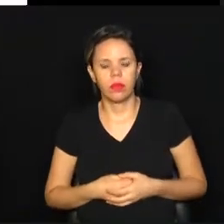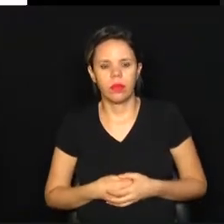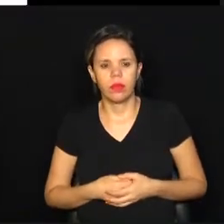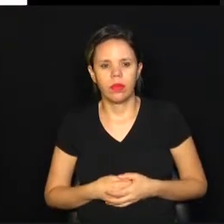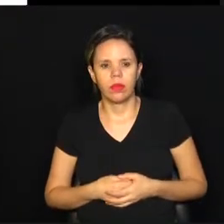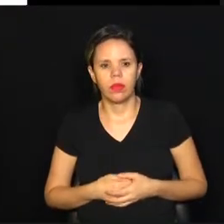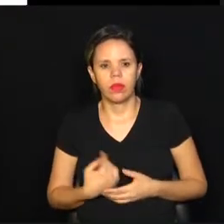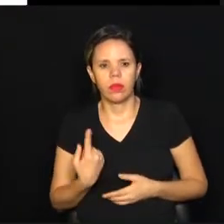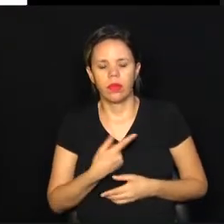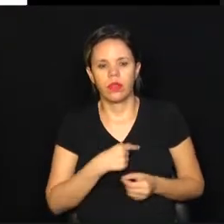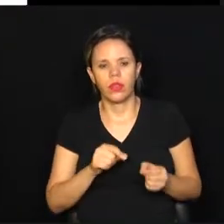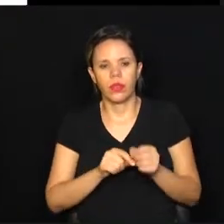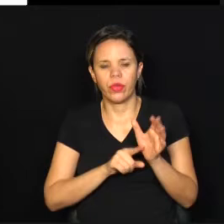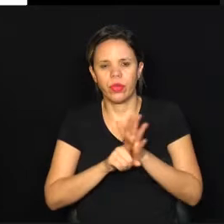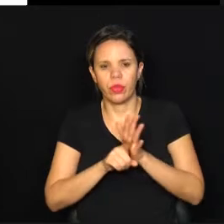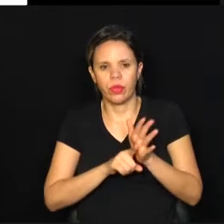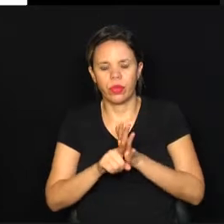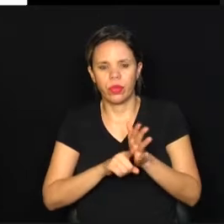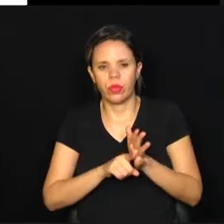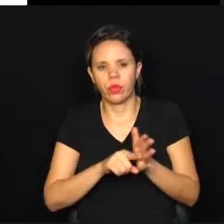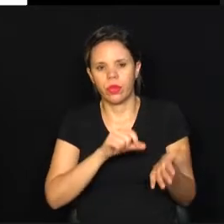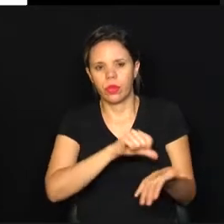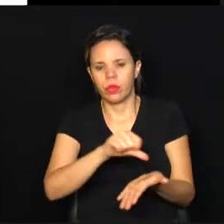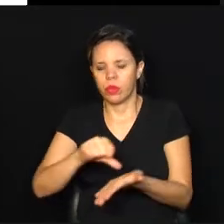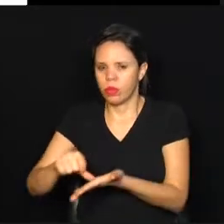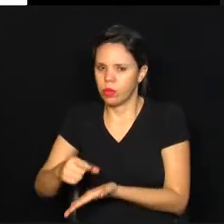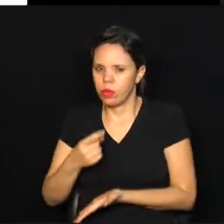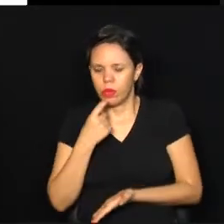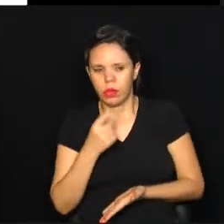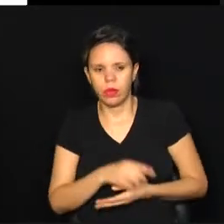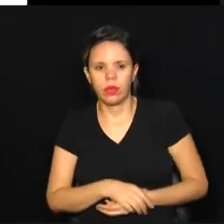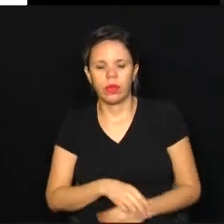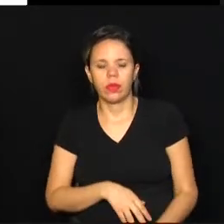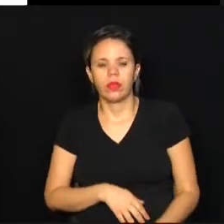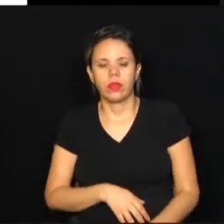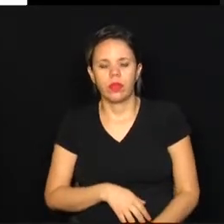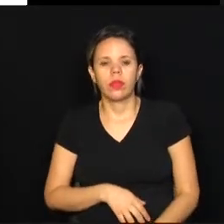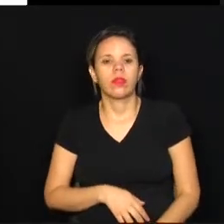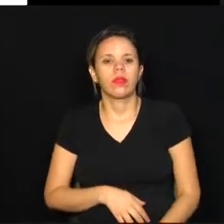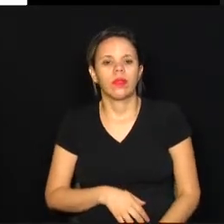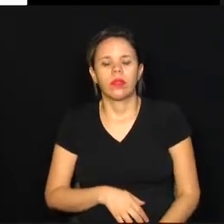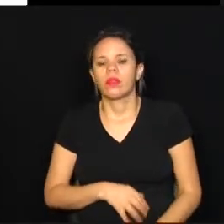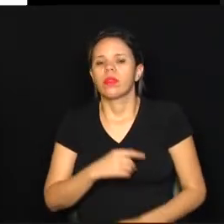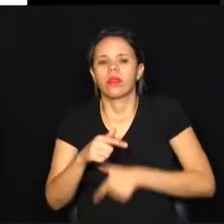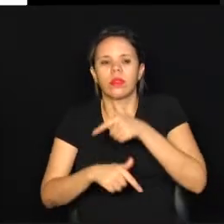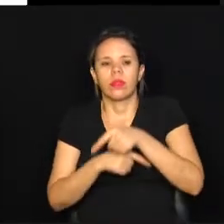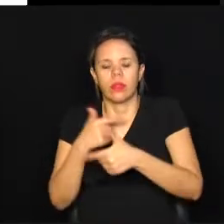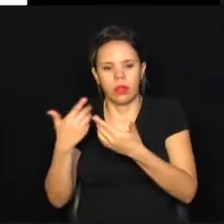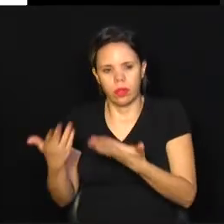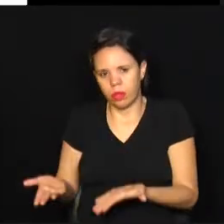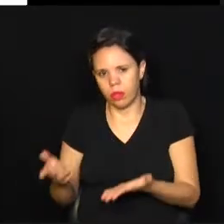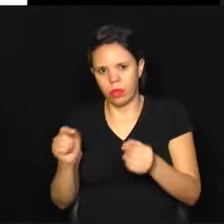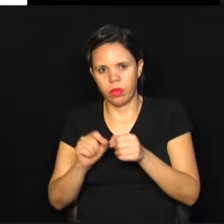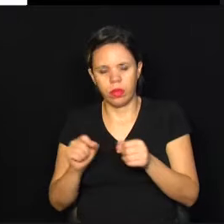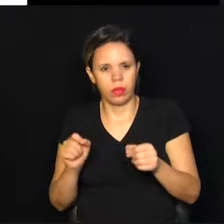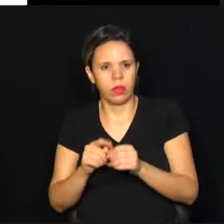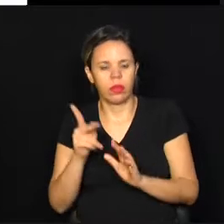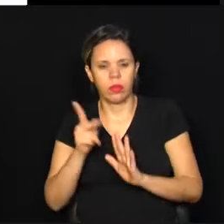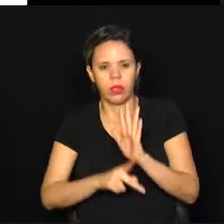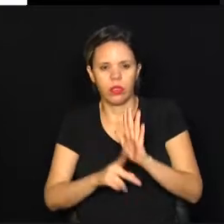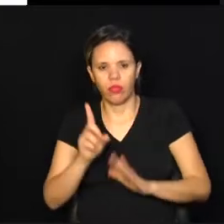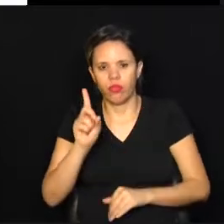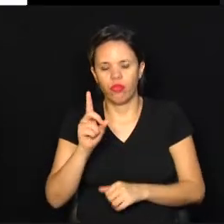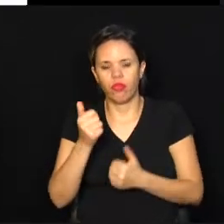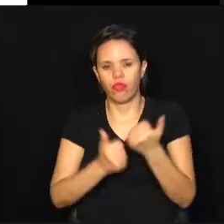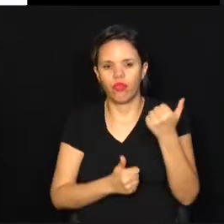Nós fizemos um estudo das centralidades de Campinas para esse trabalho, inclusive, que a gente fez para o plano diretor e para a lei